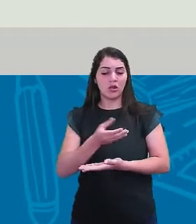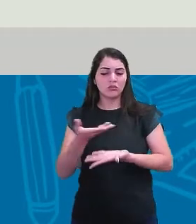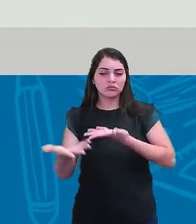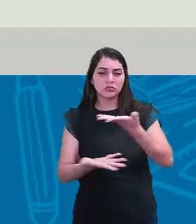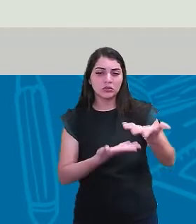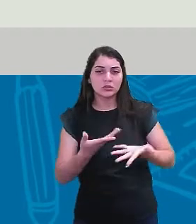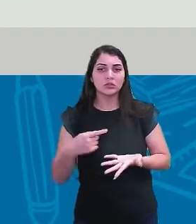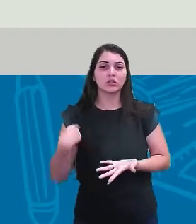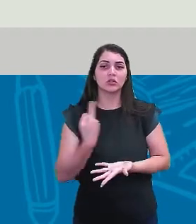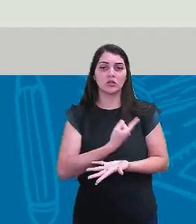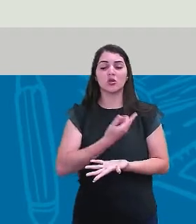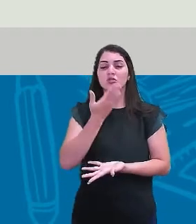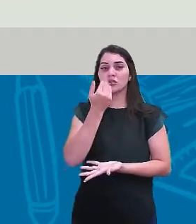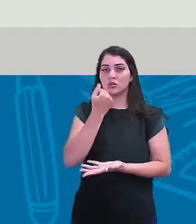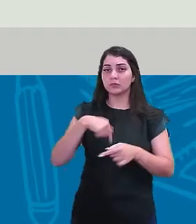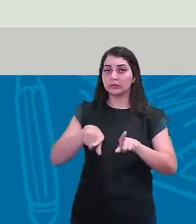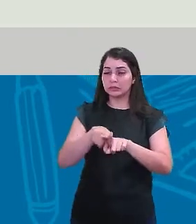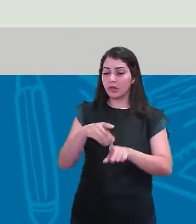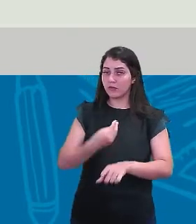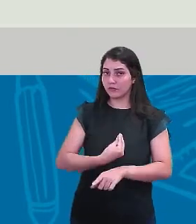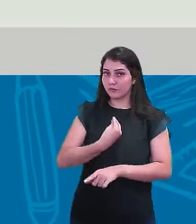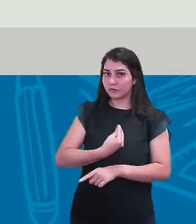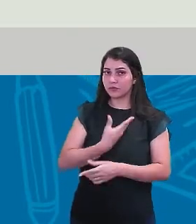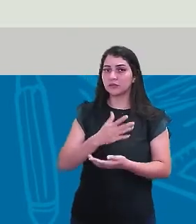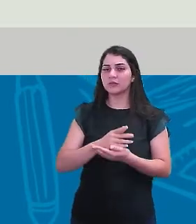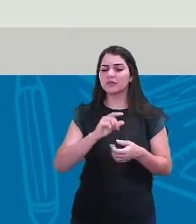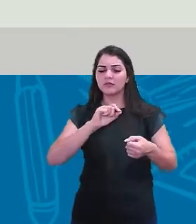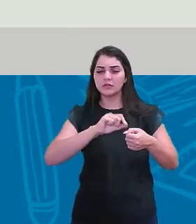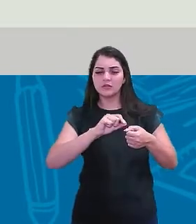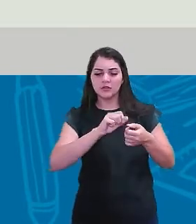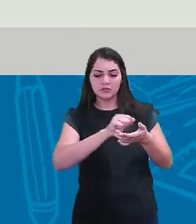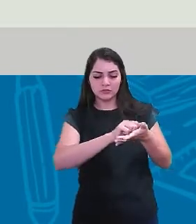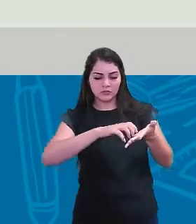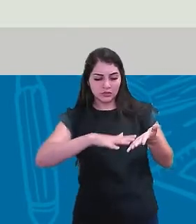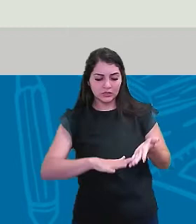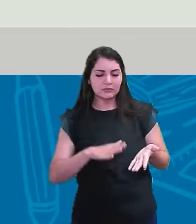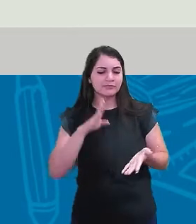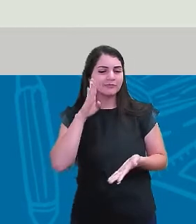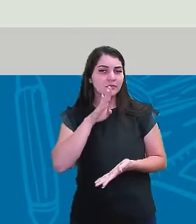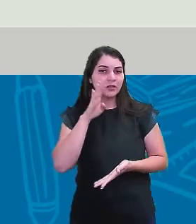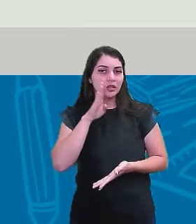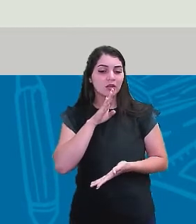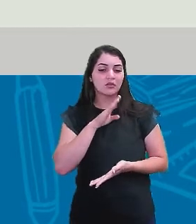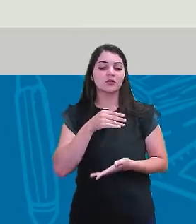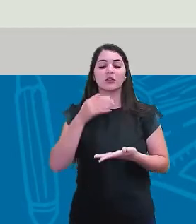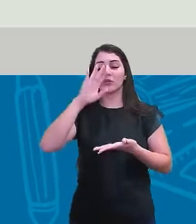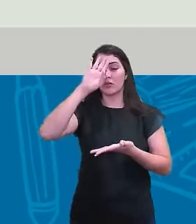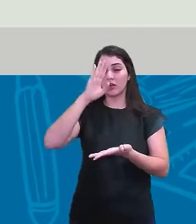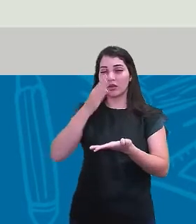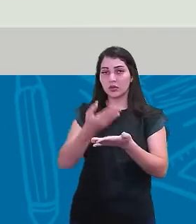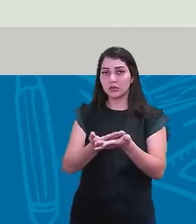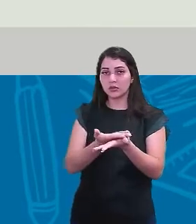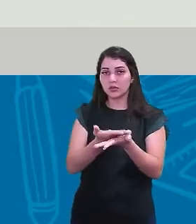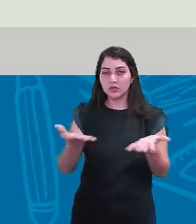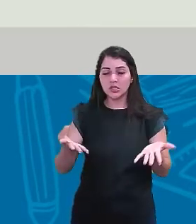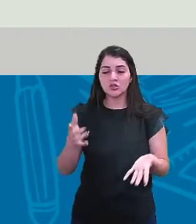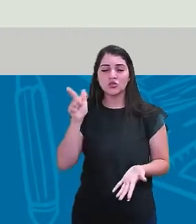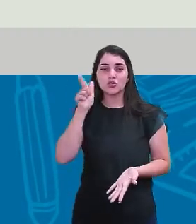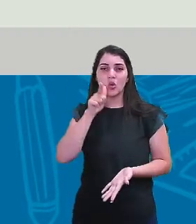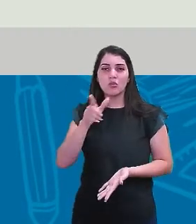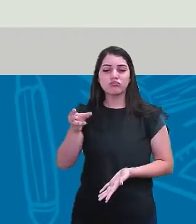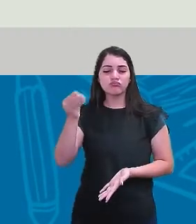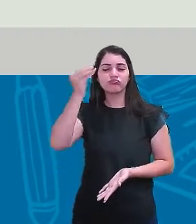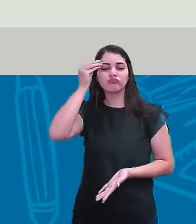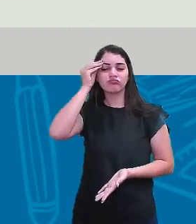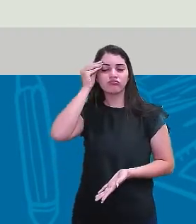alimentação e à nossa sobrevivência. Fizemos uma atividade bem legal E eu acredito que vocês pegaram